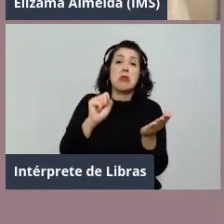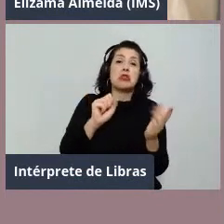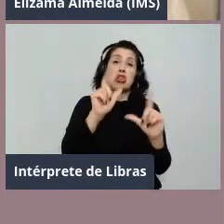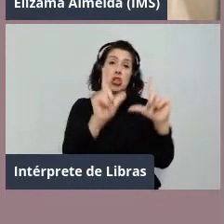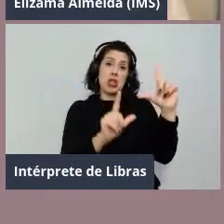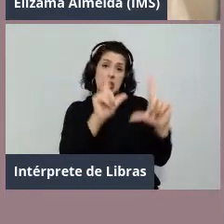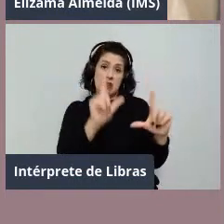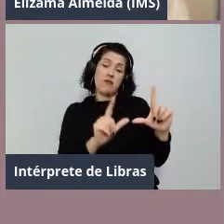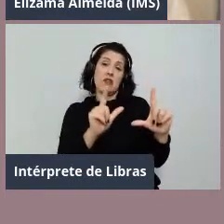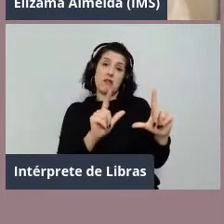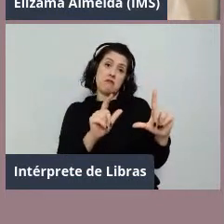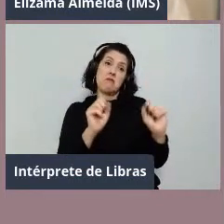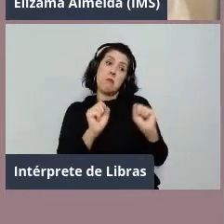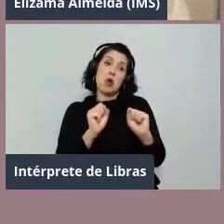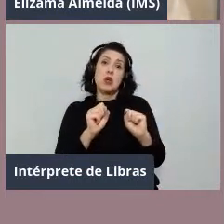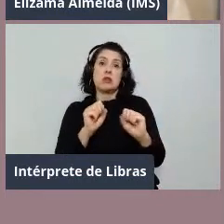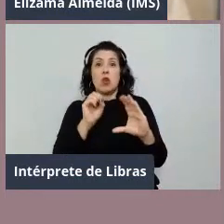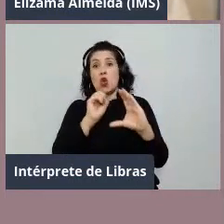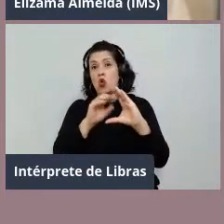aqui.